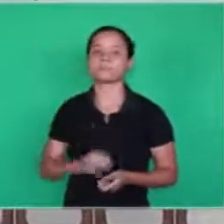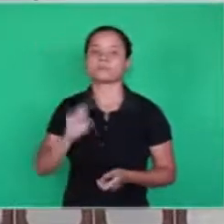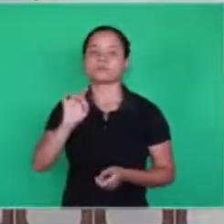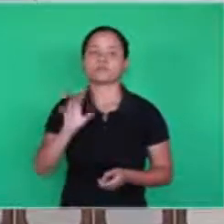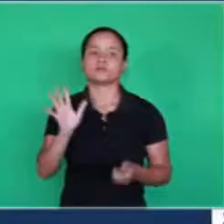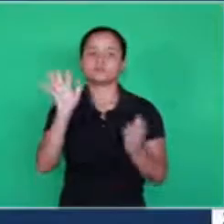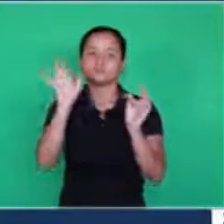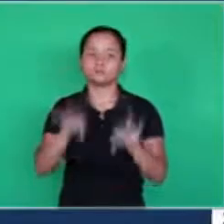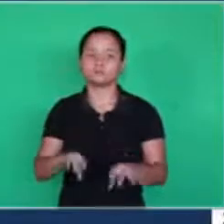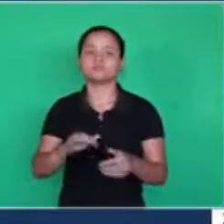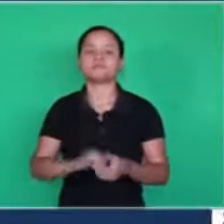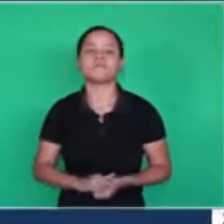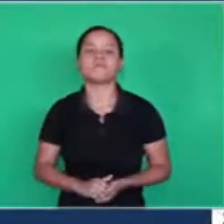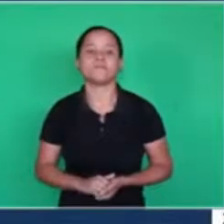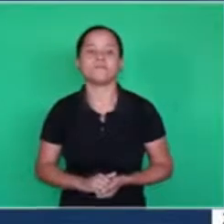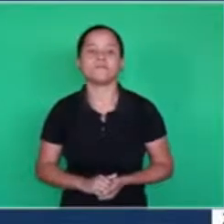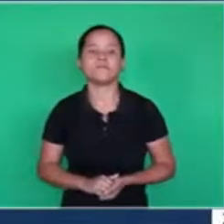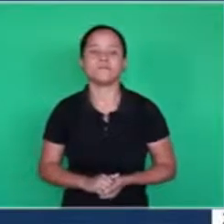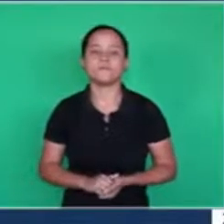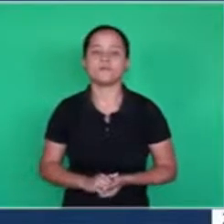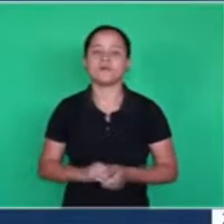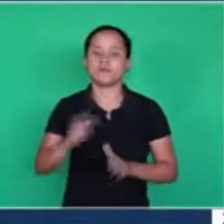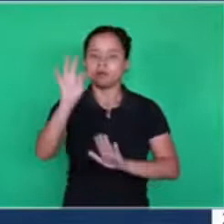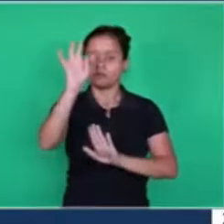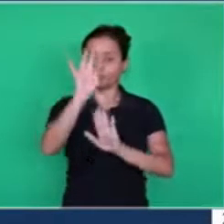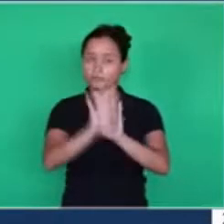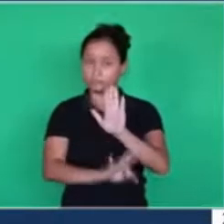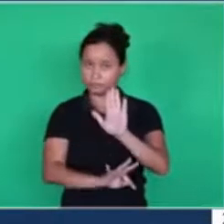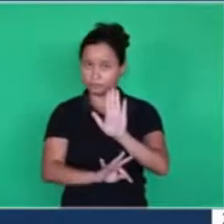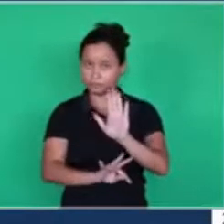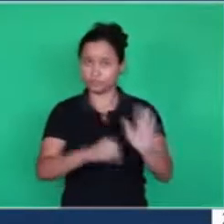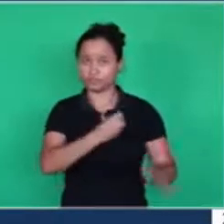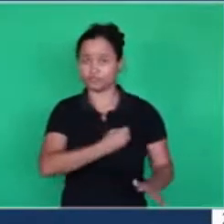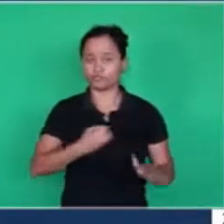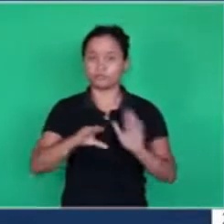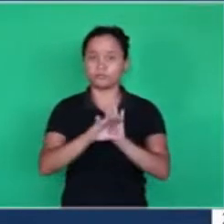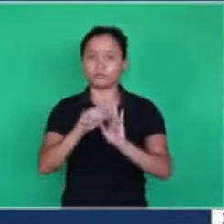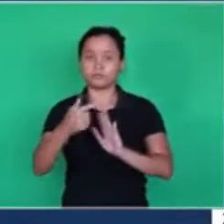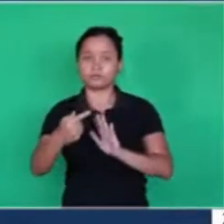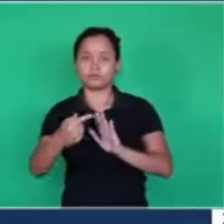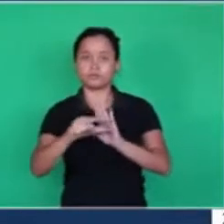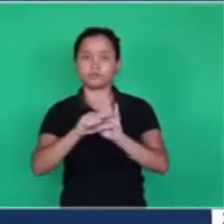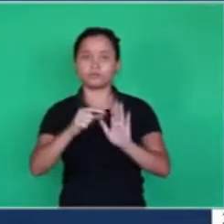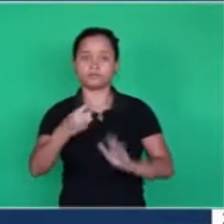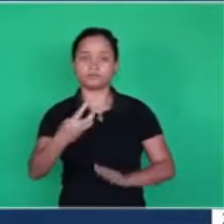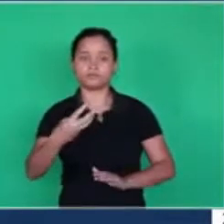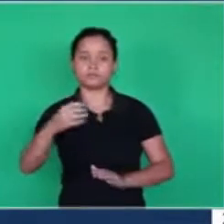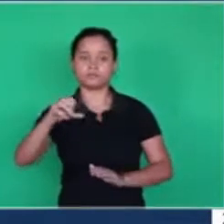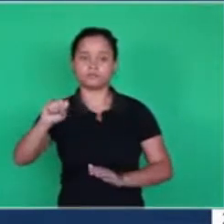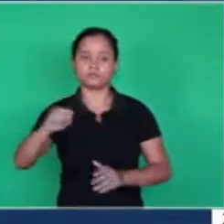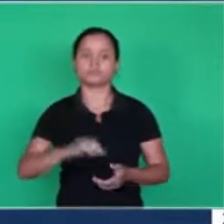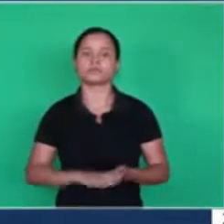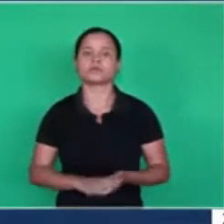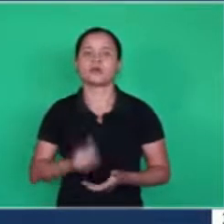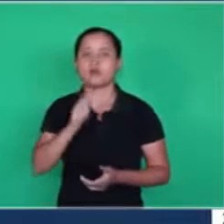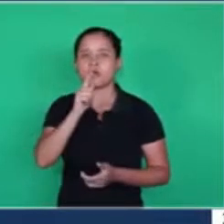lendo comigo o texto de João 7:38. Rios da água